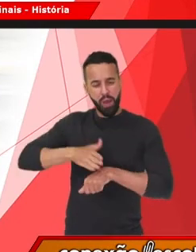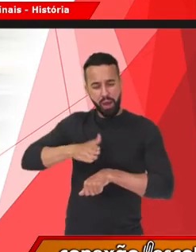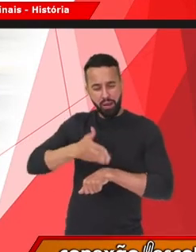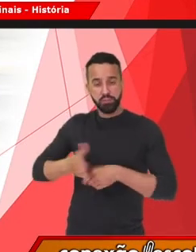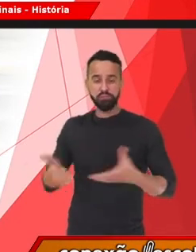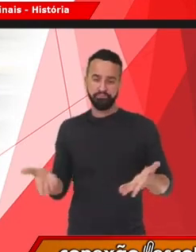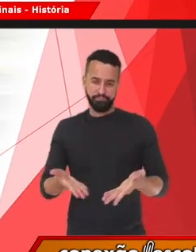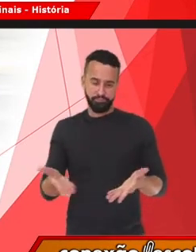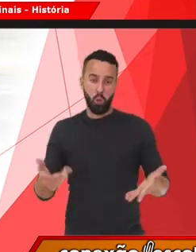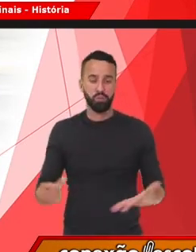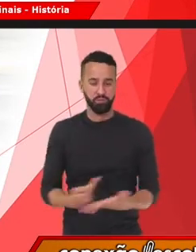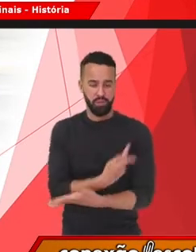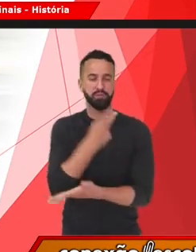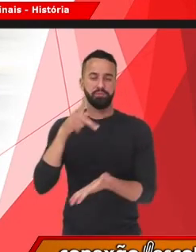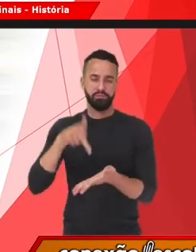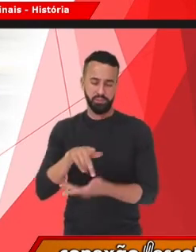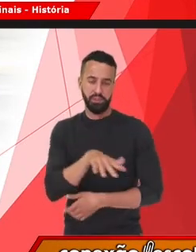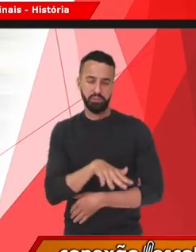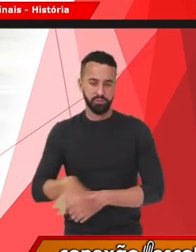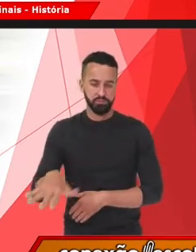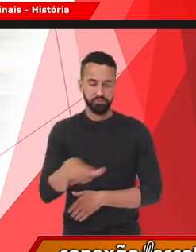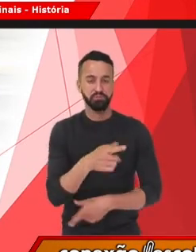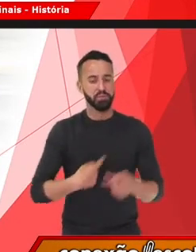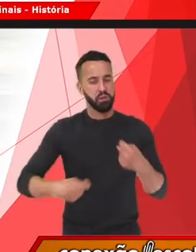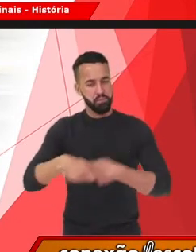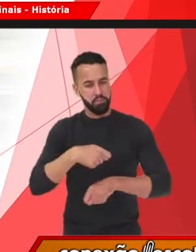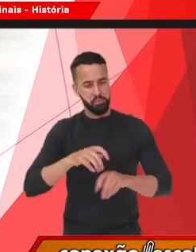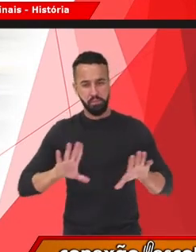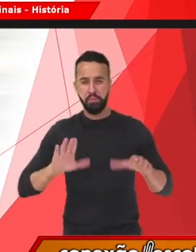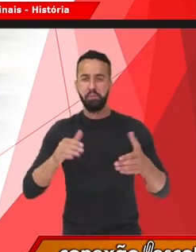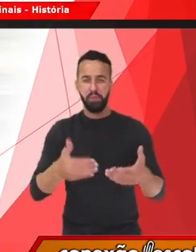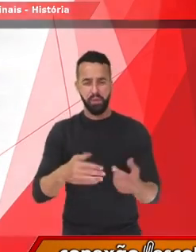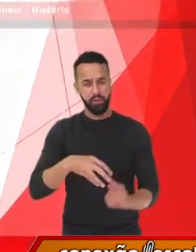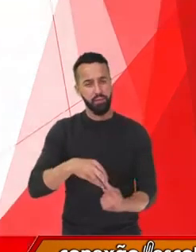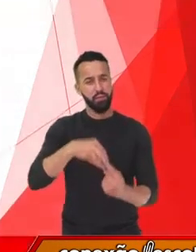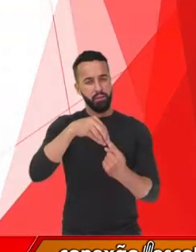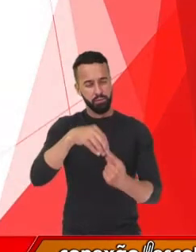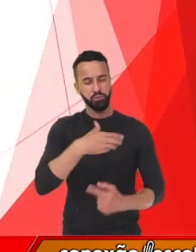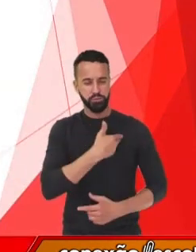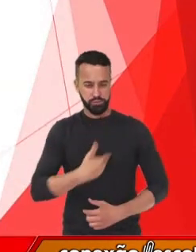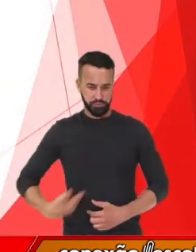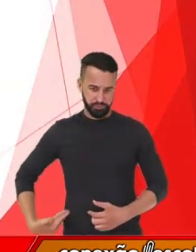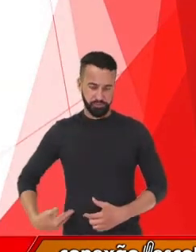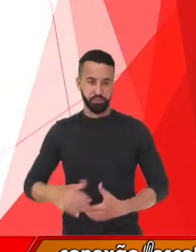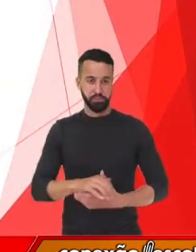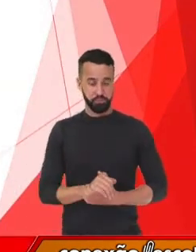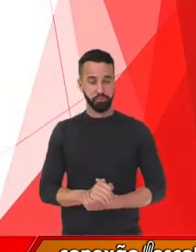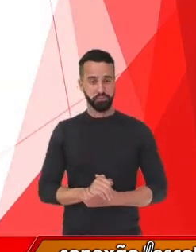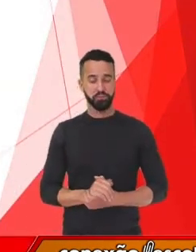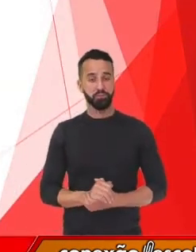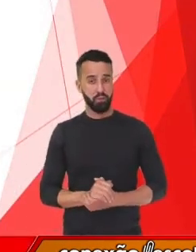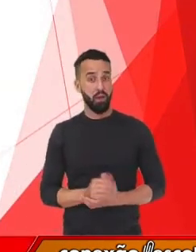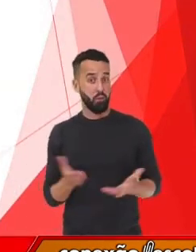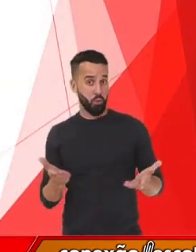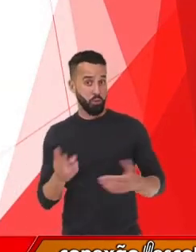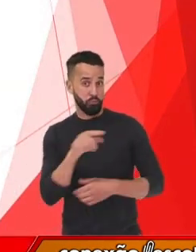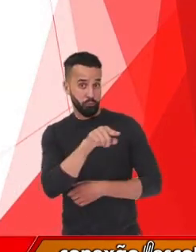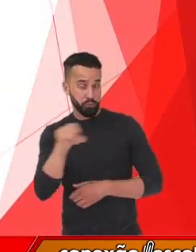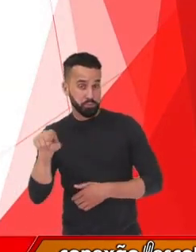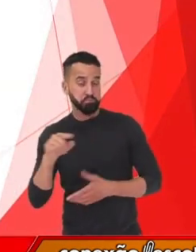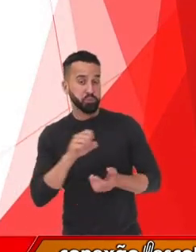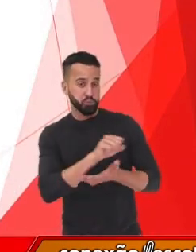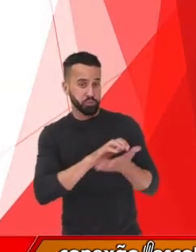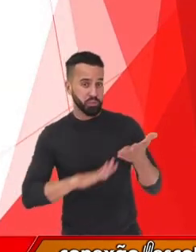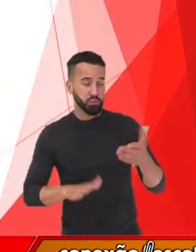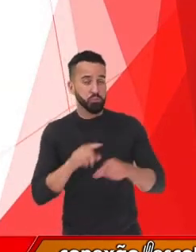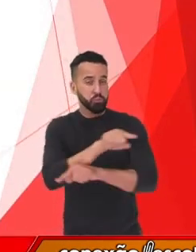nossa atualidade que remetem ao mercantilismo. Como atividade, eu gostaria que você